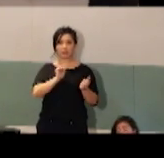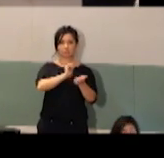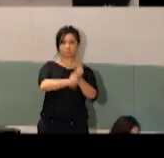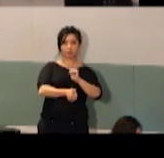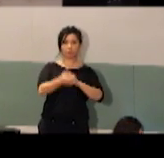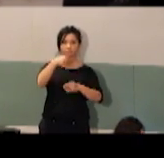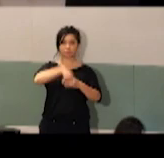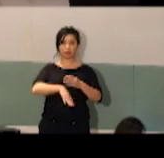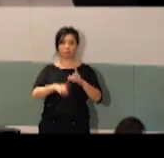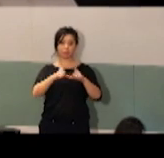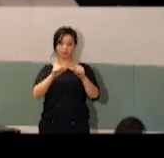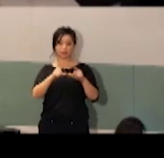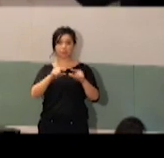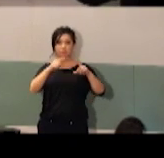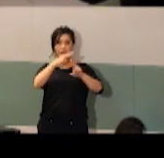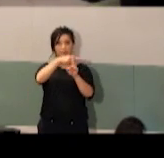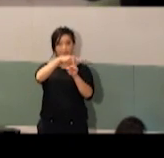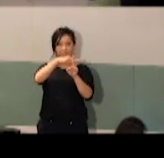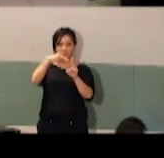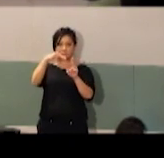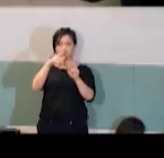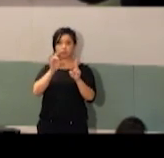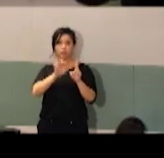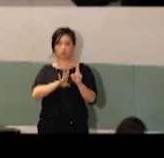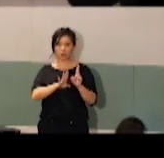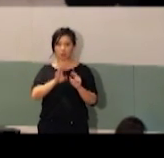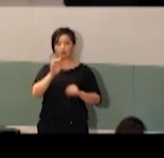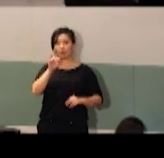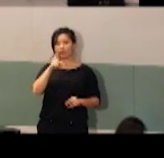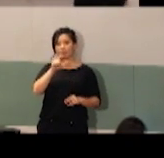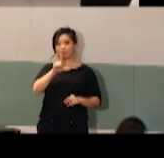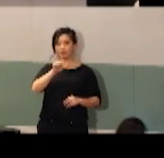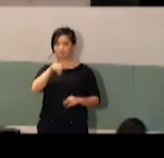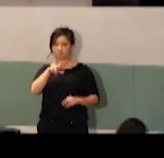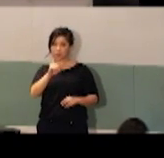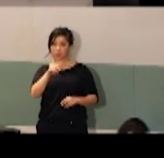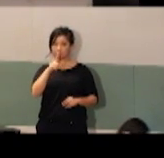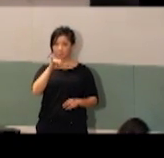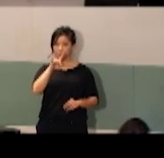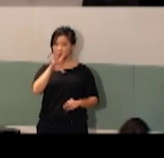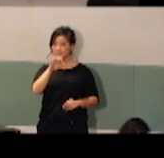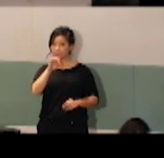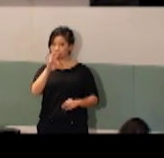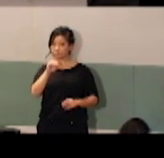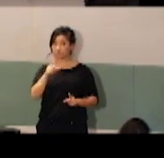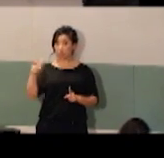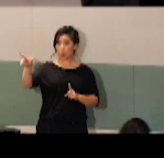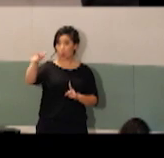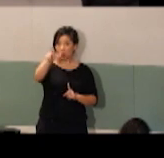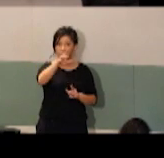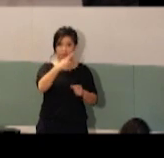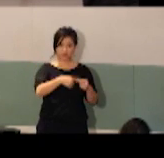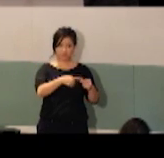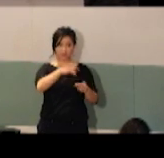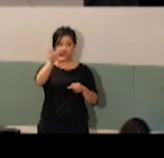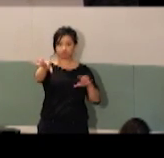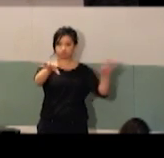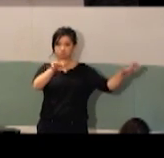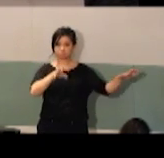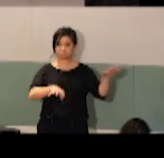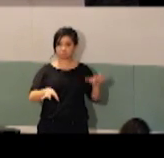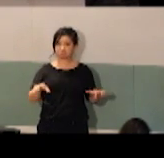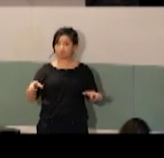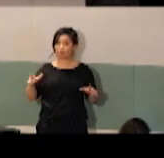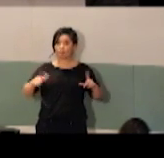estádio, mas praticamente não há equipamentos esportivos nas diversas cidades do Distrito Federal. E o esporte tem que ser visto como instrumento do